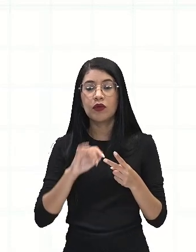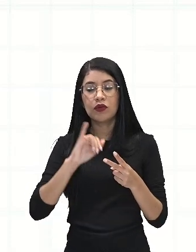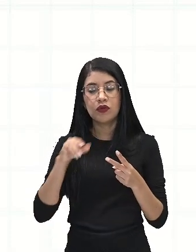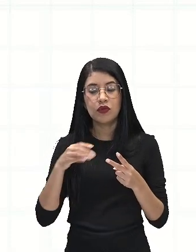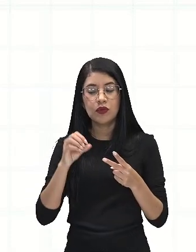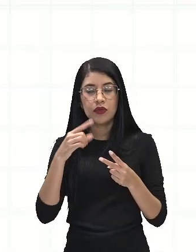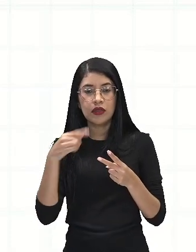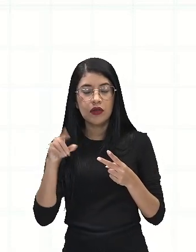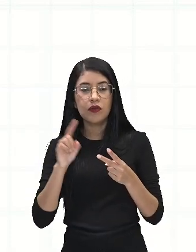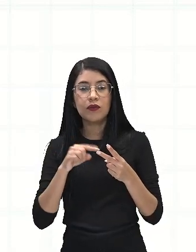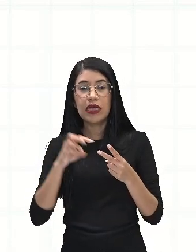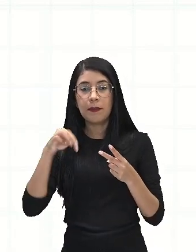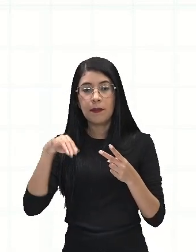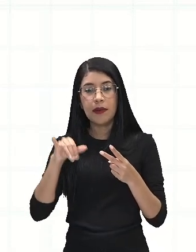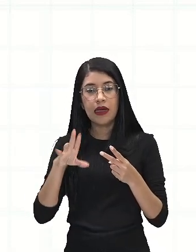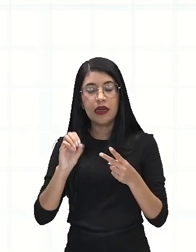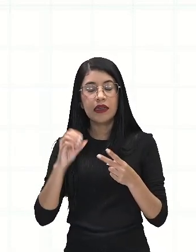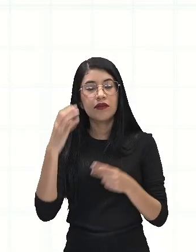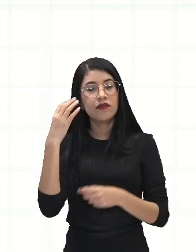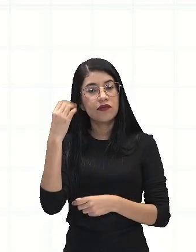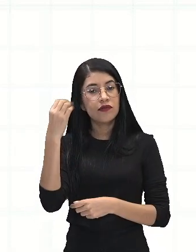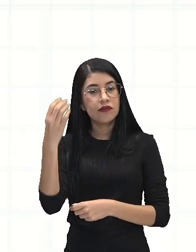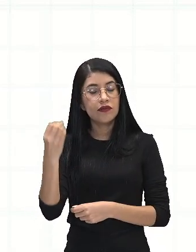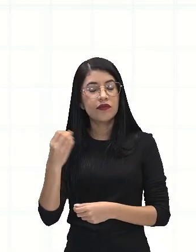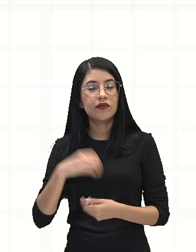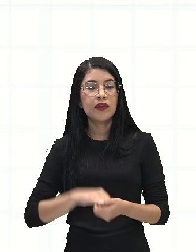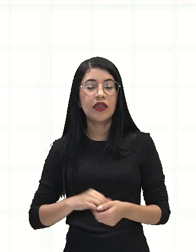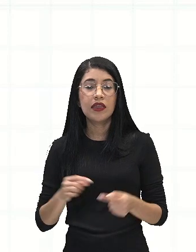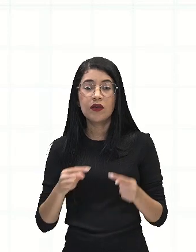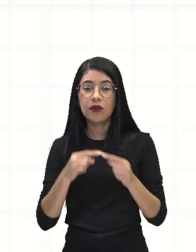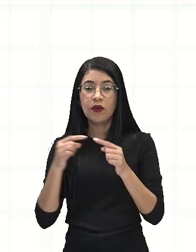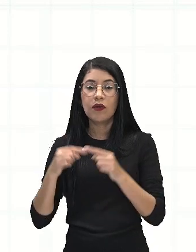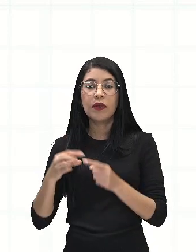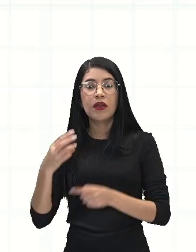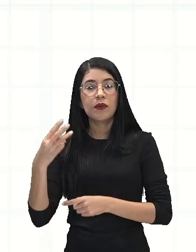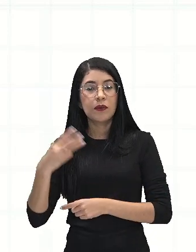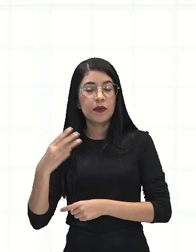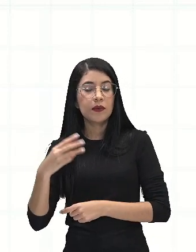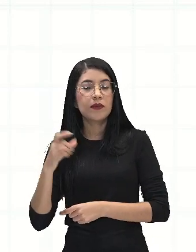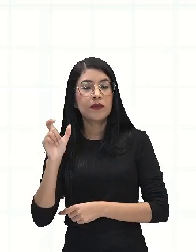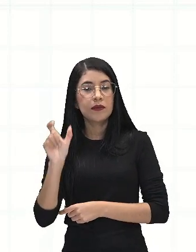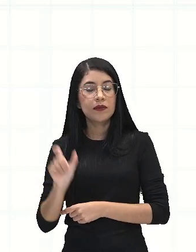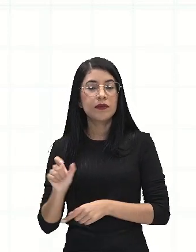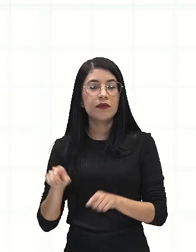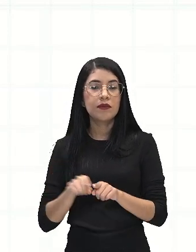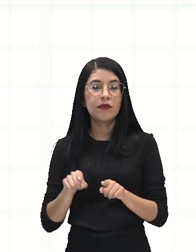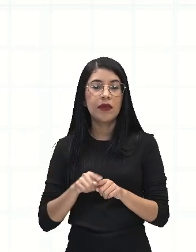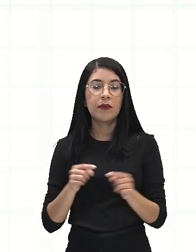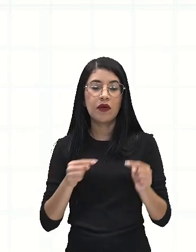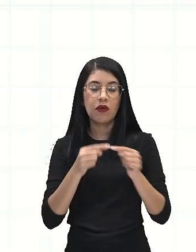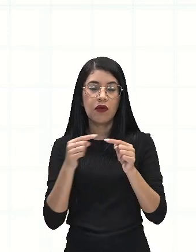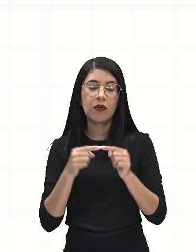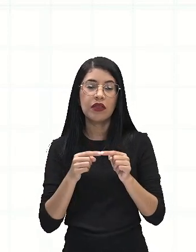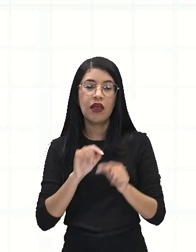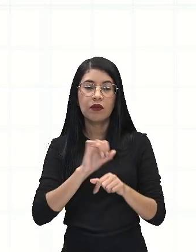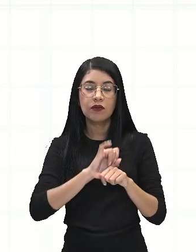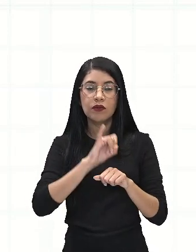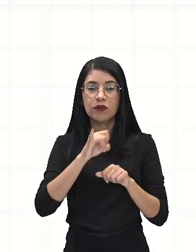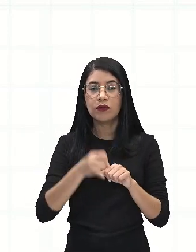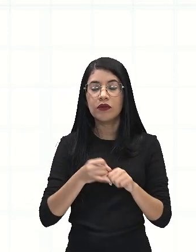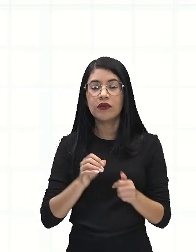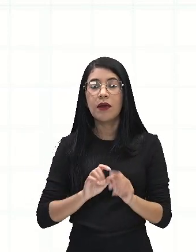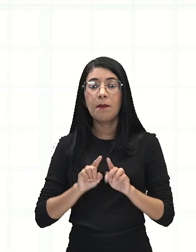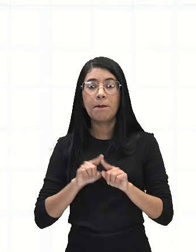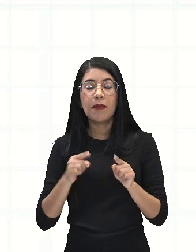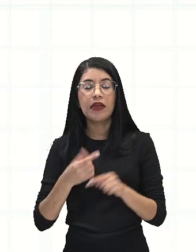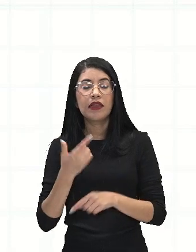verbo fica na terceira pessoa do plural, concordando com o sujeito da oração. Mas nós temos também casos especiais